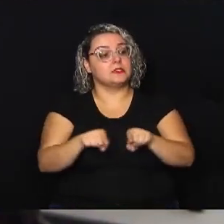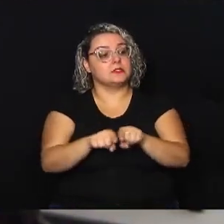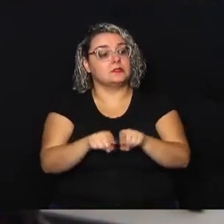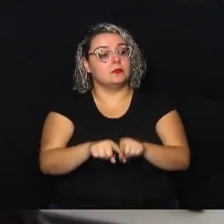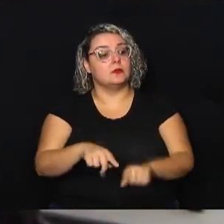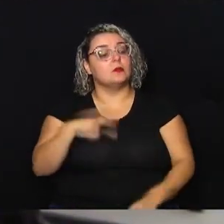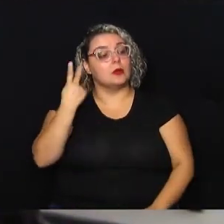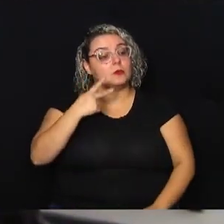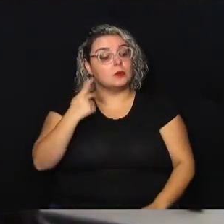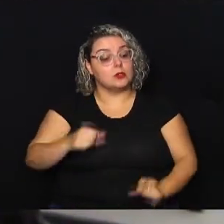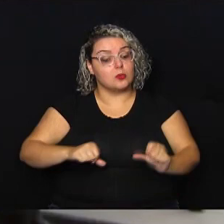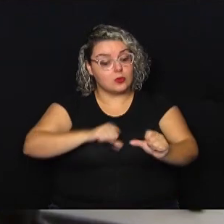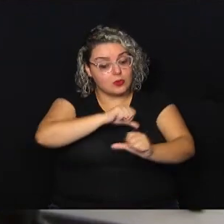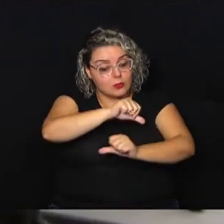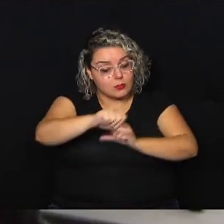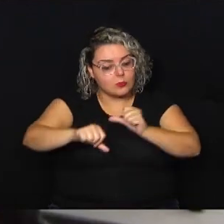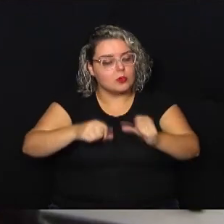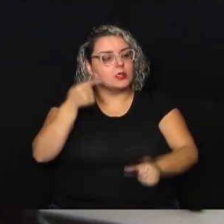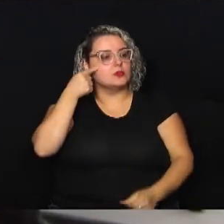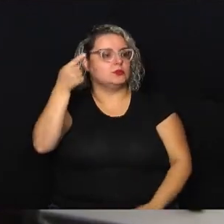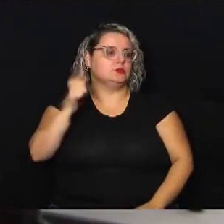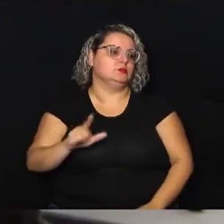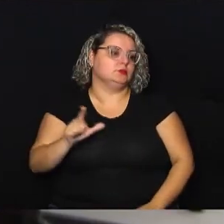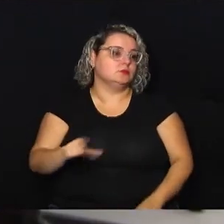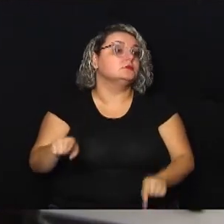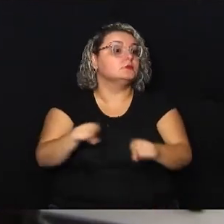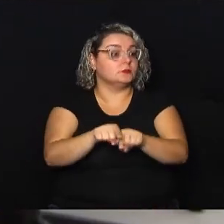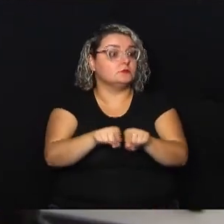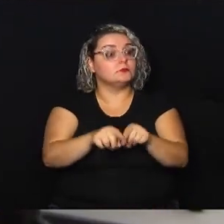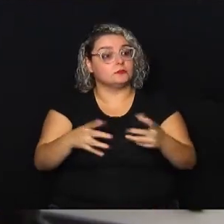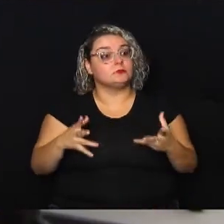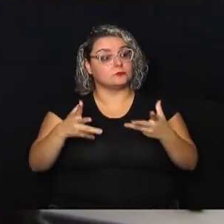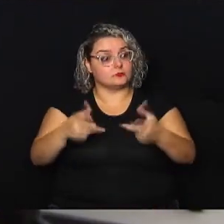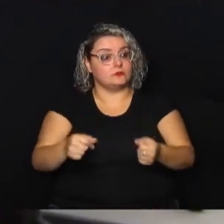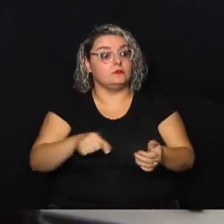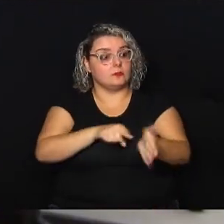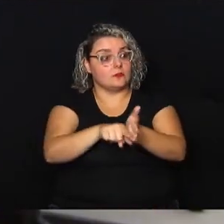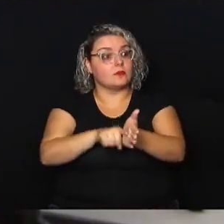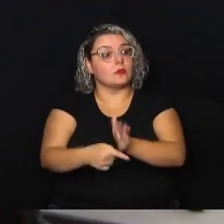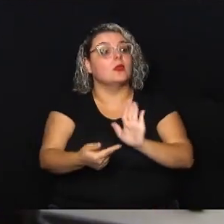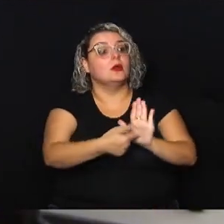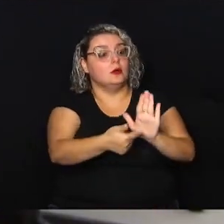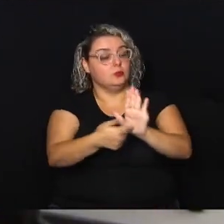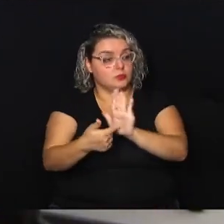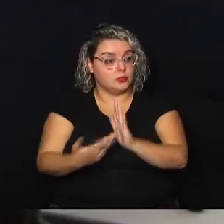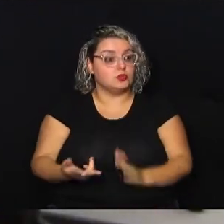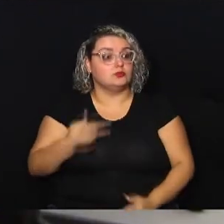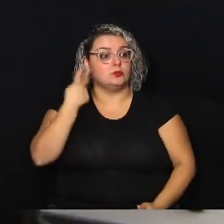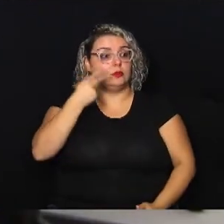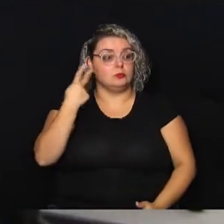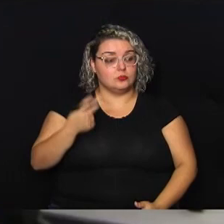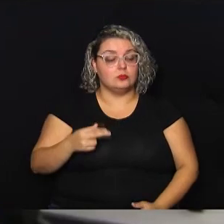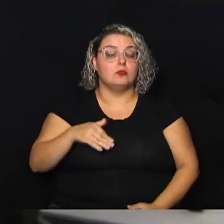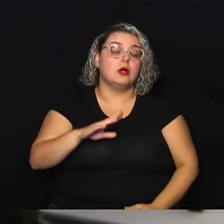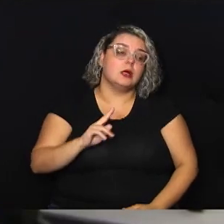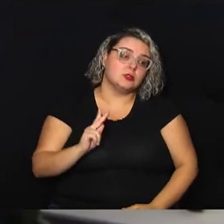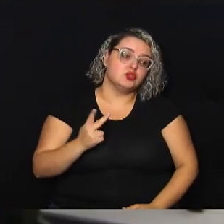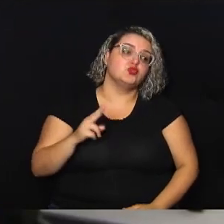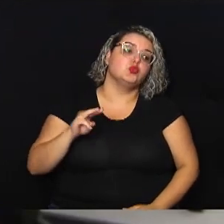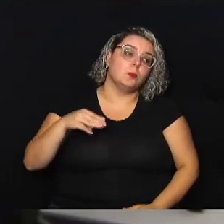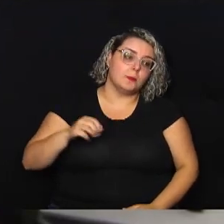política que mude essa lógica, inclusive todas as pesquisas que mostram que uma política mais humanizada, com